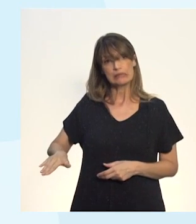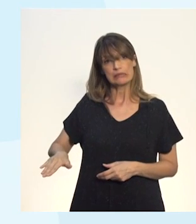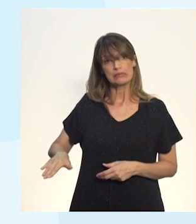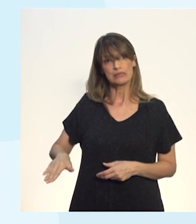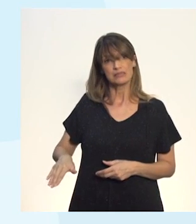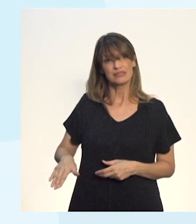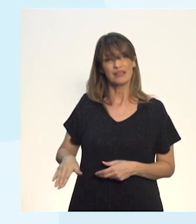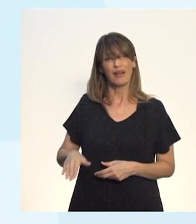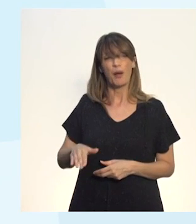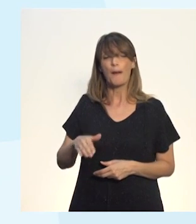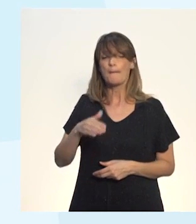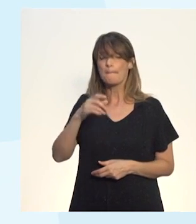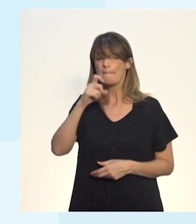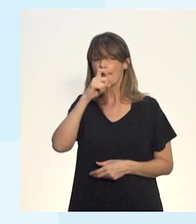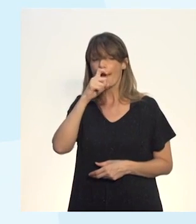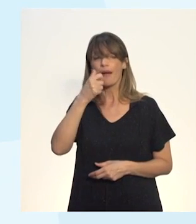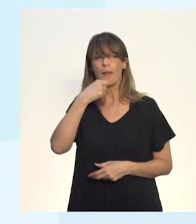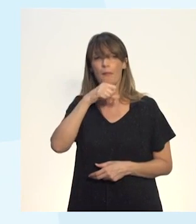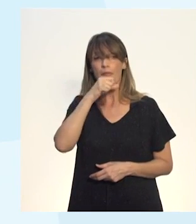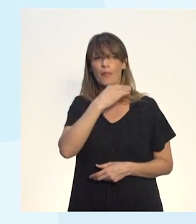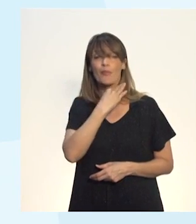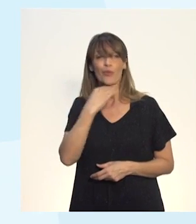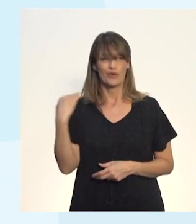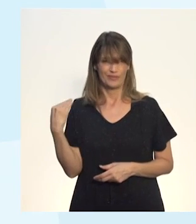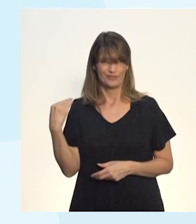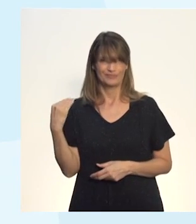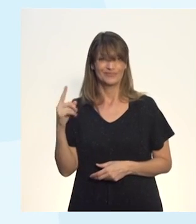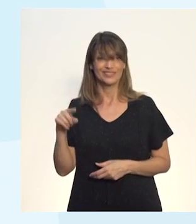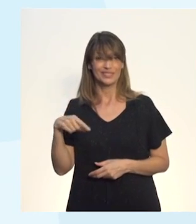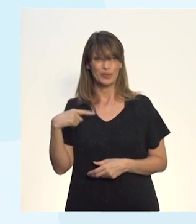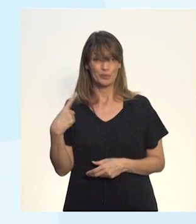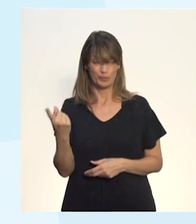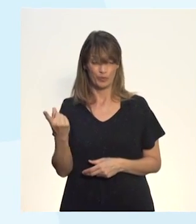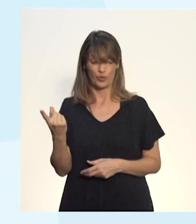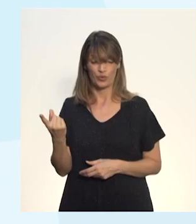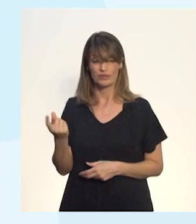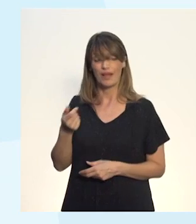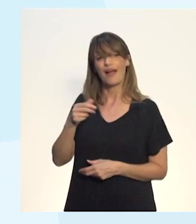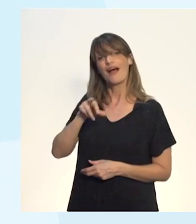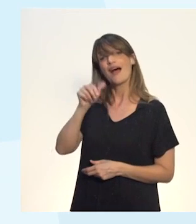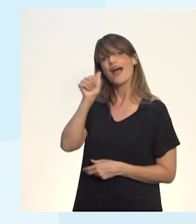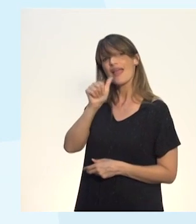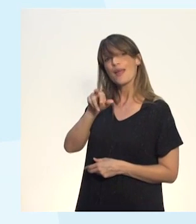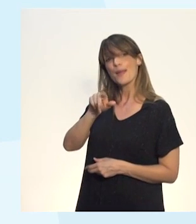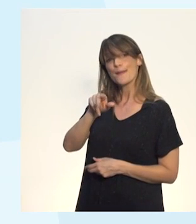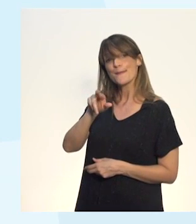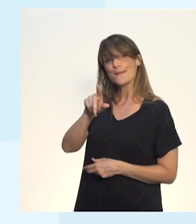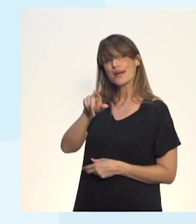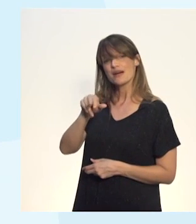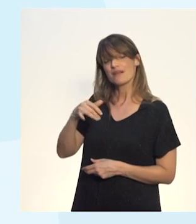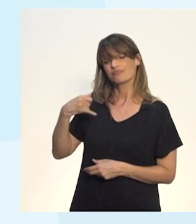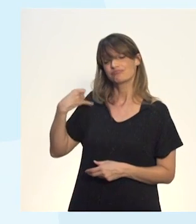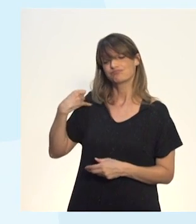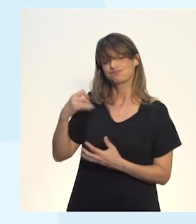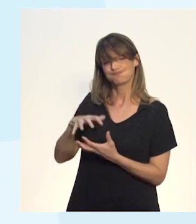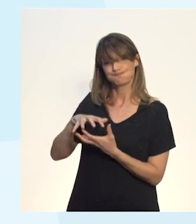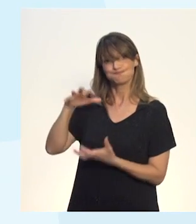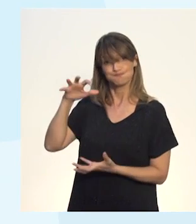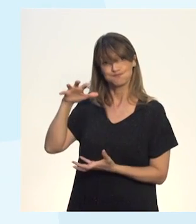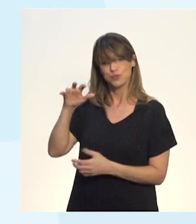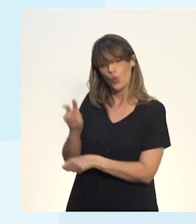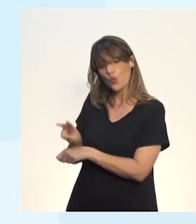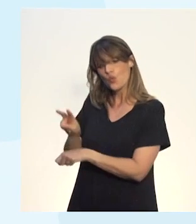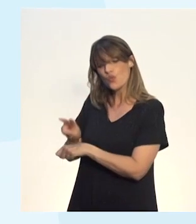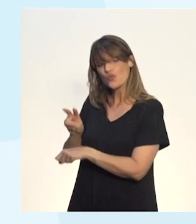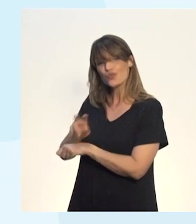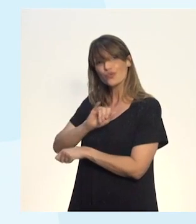2 pais, e ele teve de ser criado por sua irmã mais velha. A irmã mais velha de Jean